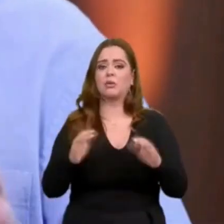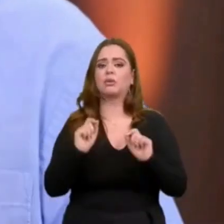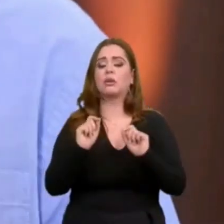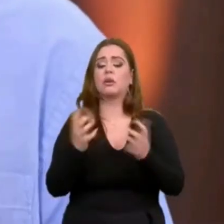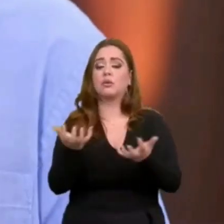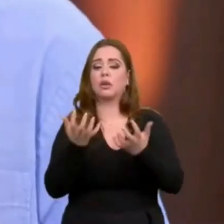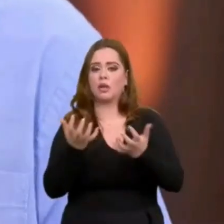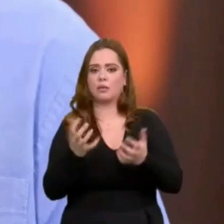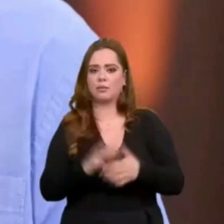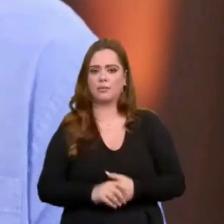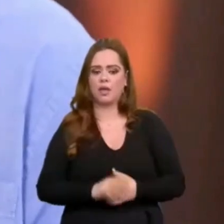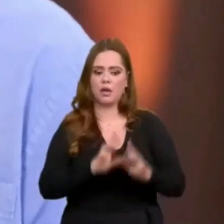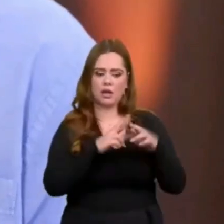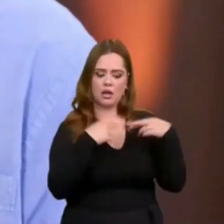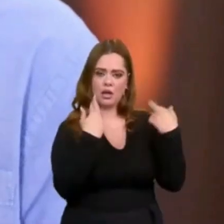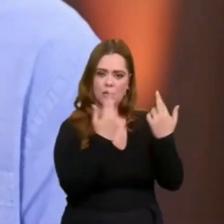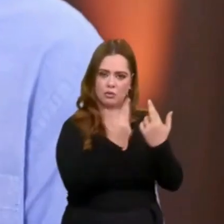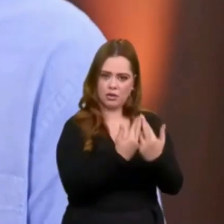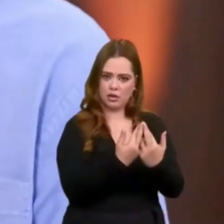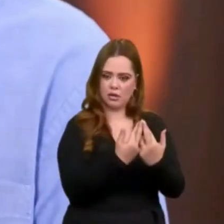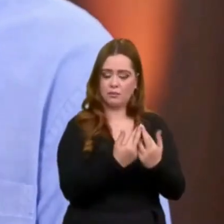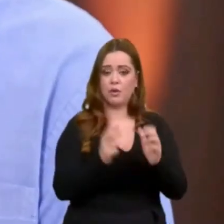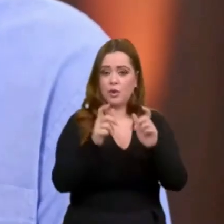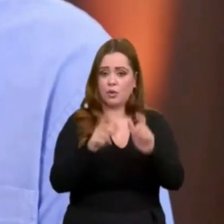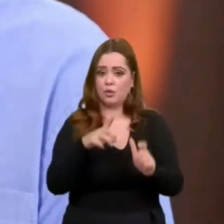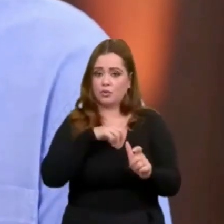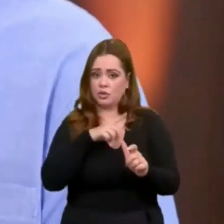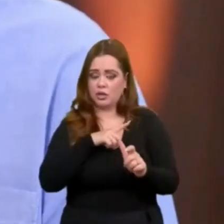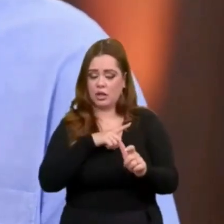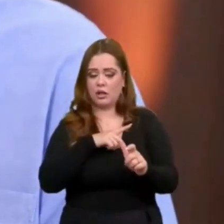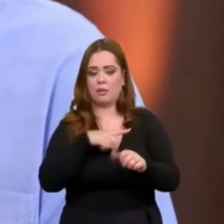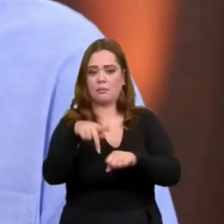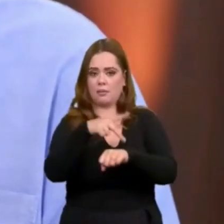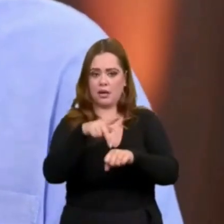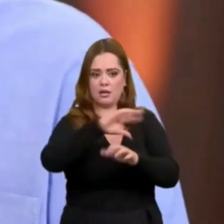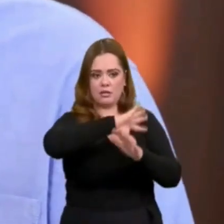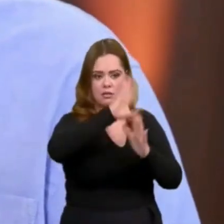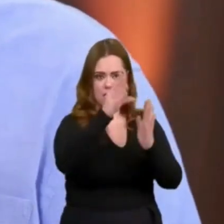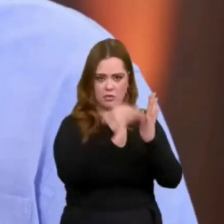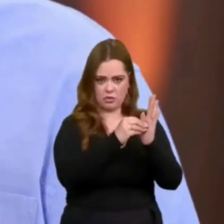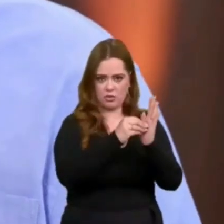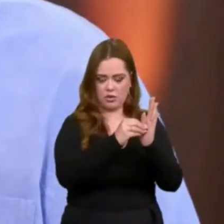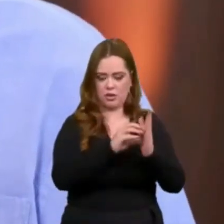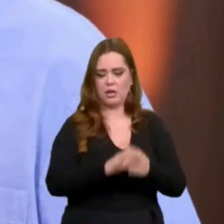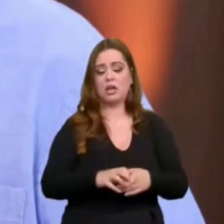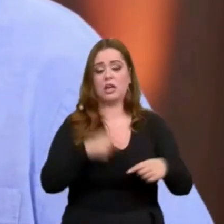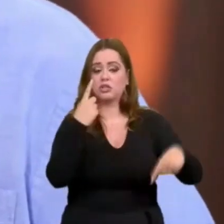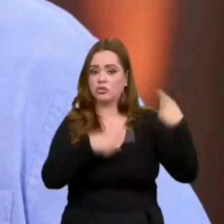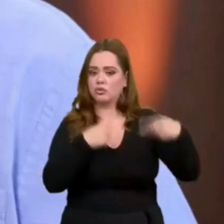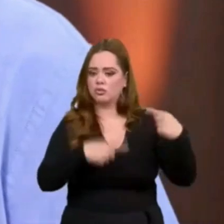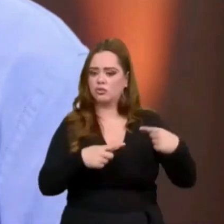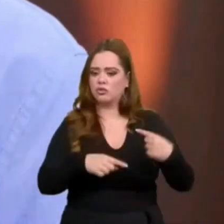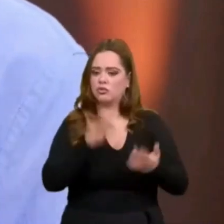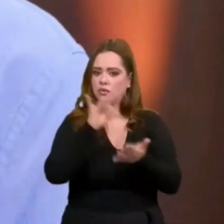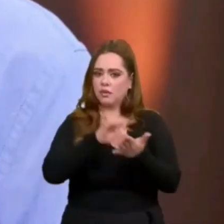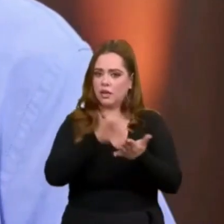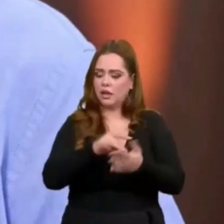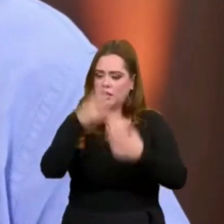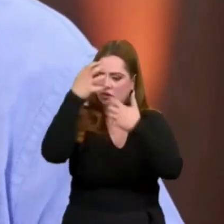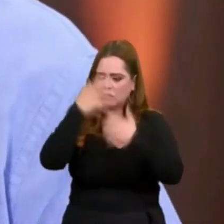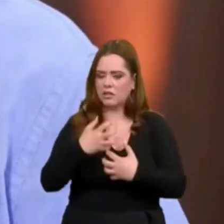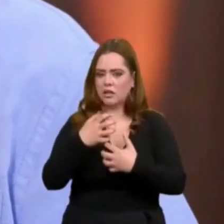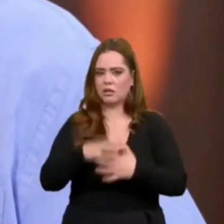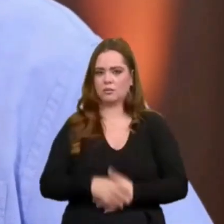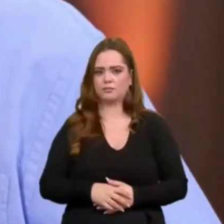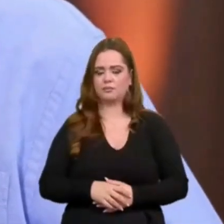amazônicos para tomar uma decisão única, para a gente tentar discutir seriamente Ontem eu recebi aqui um vice-presidente da